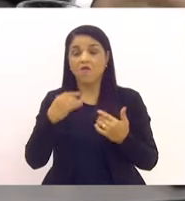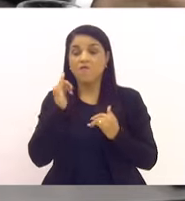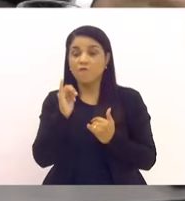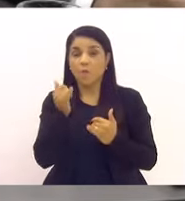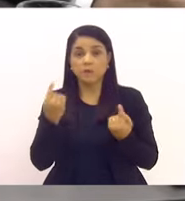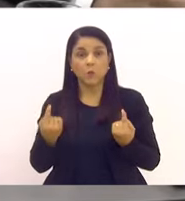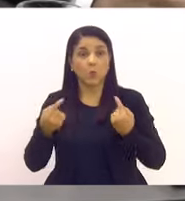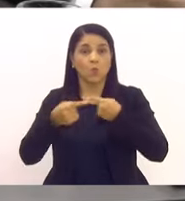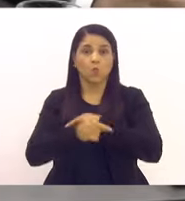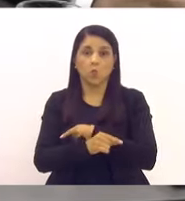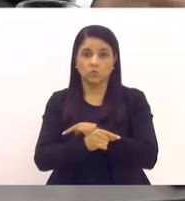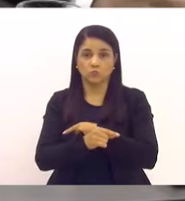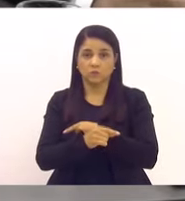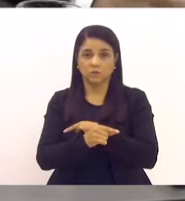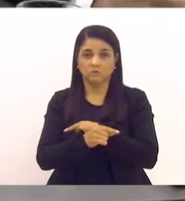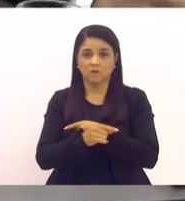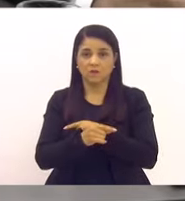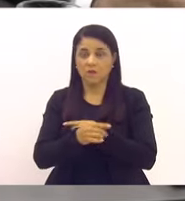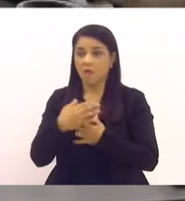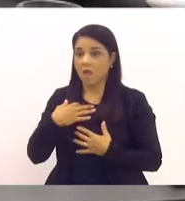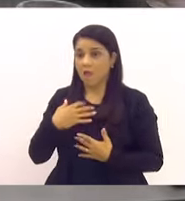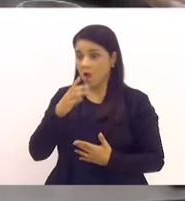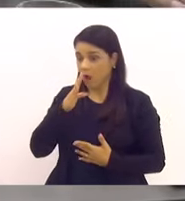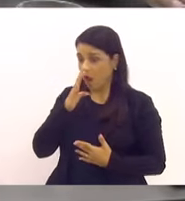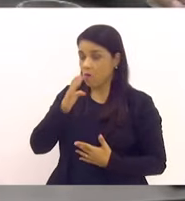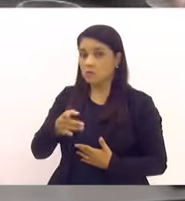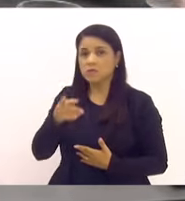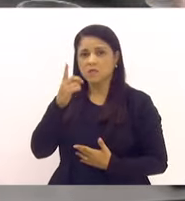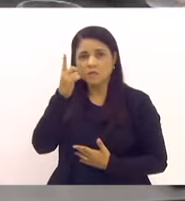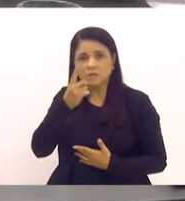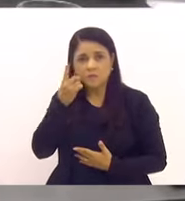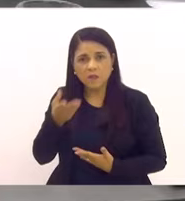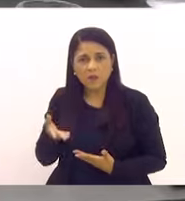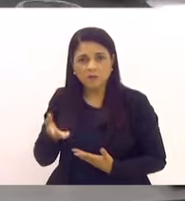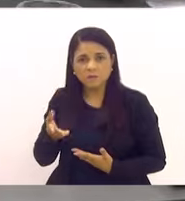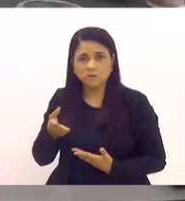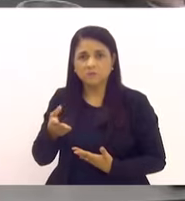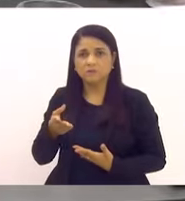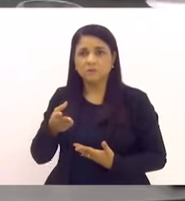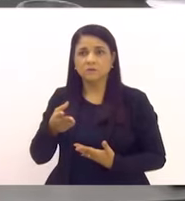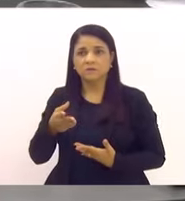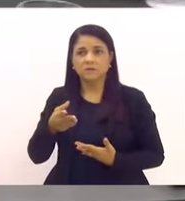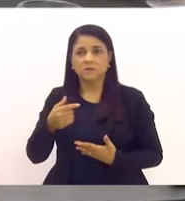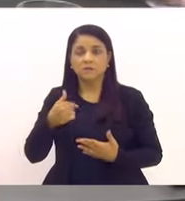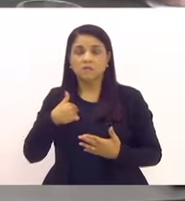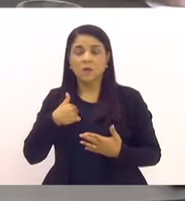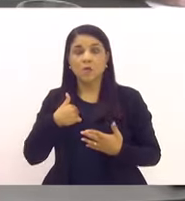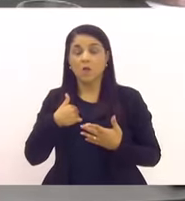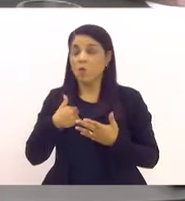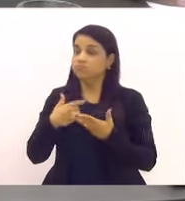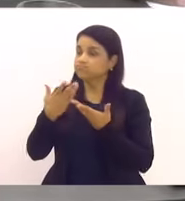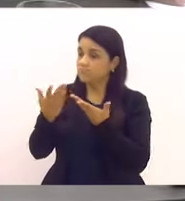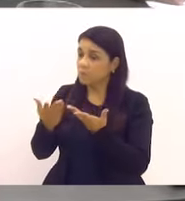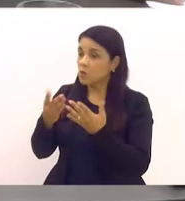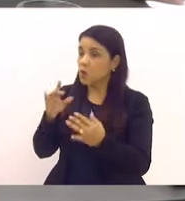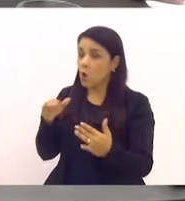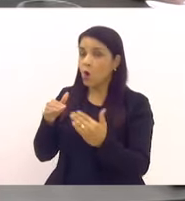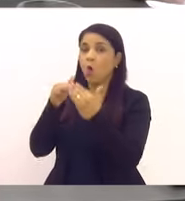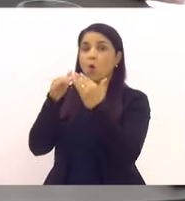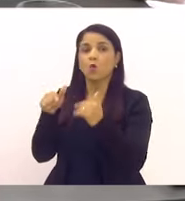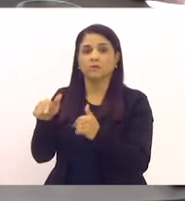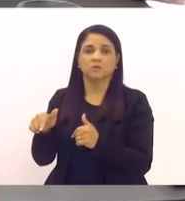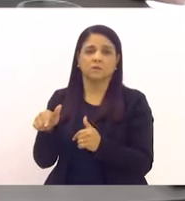essa, que eu teria acusado ele e que, na verdade, eu exaltei a seriedade dele. Vossa Excelência, em bom